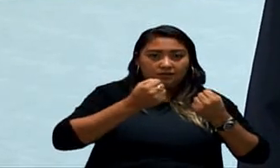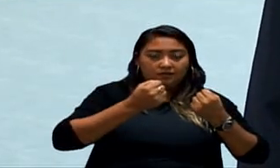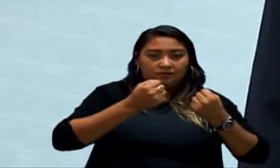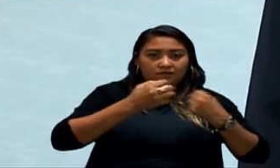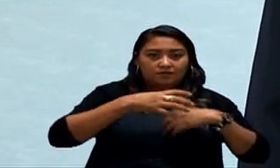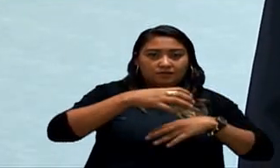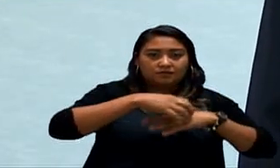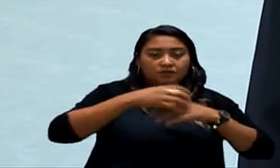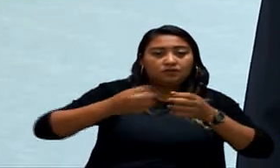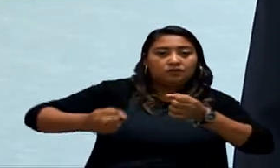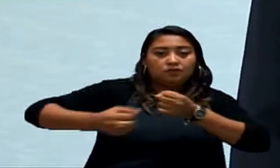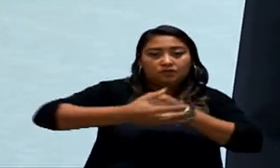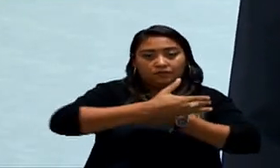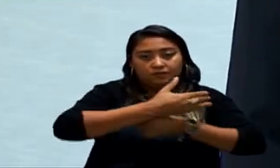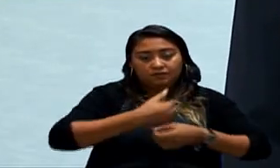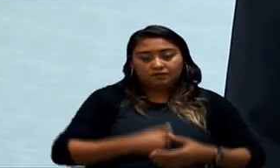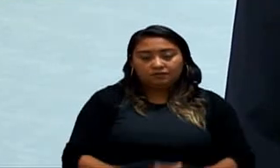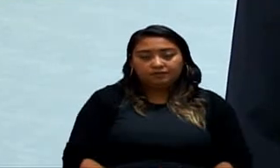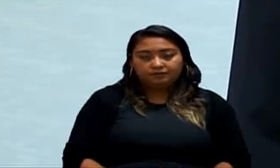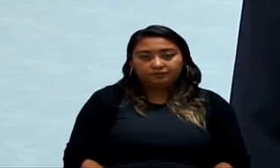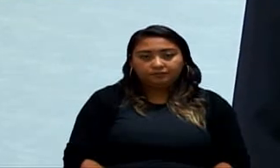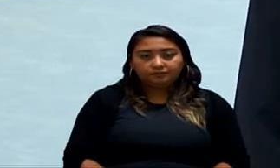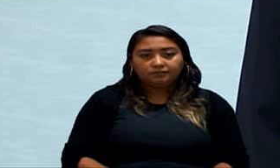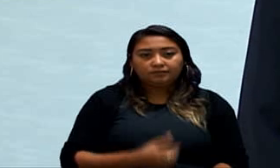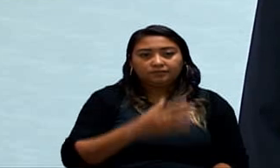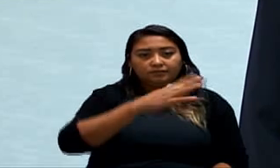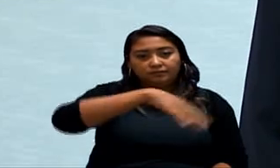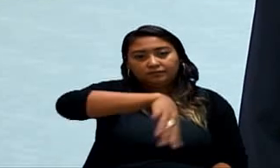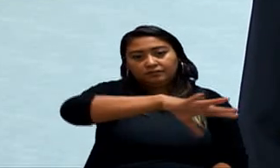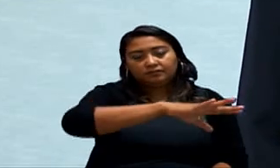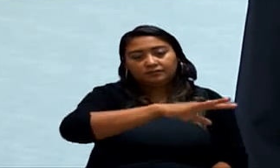que inauguramos lá